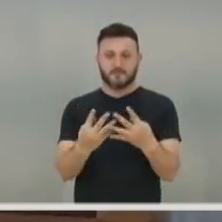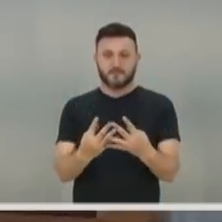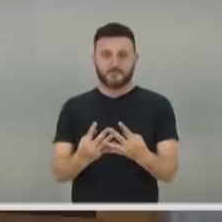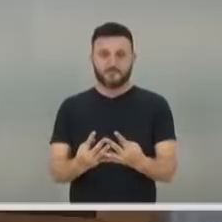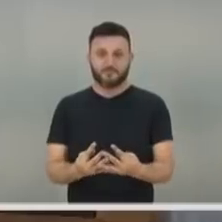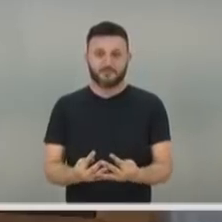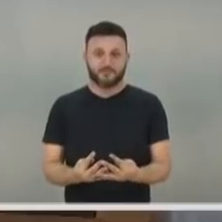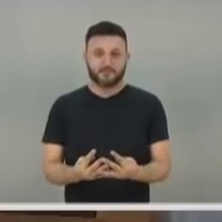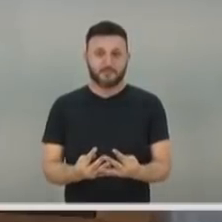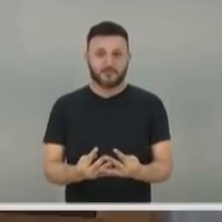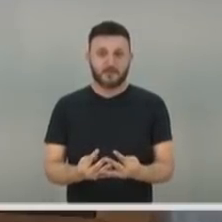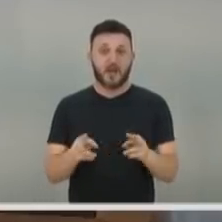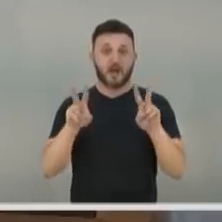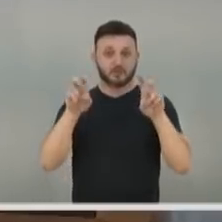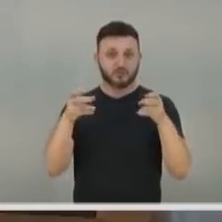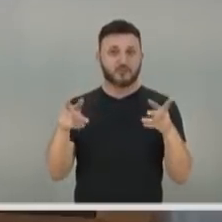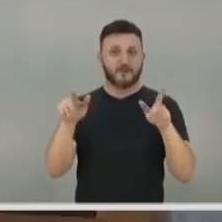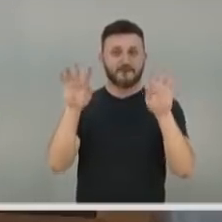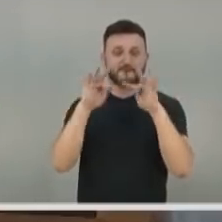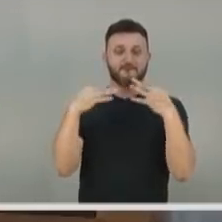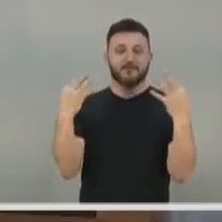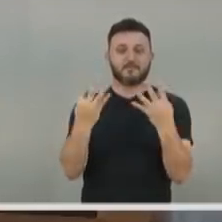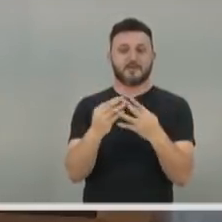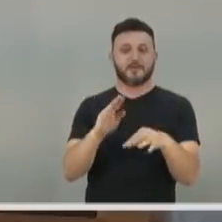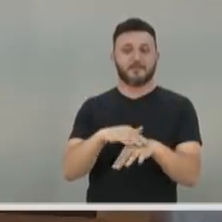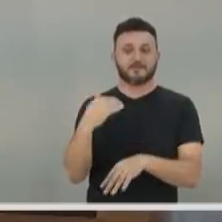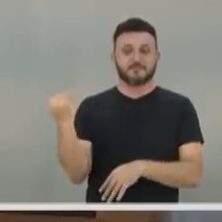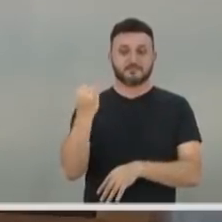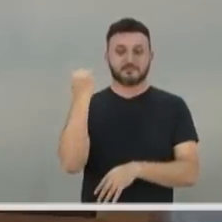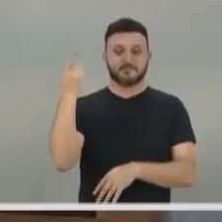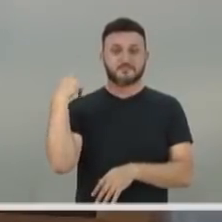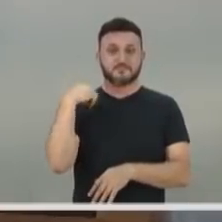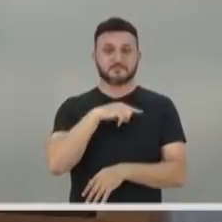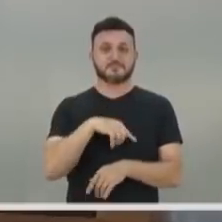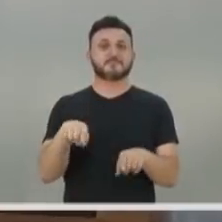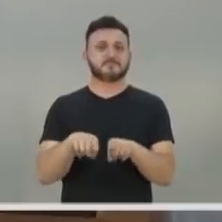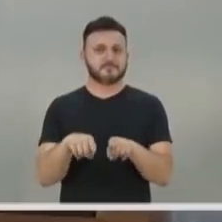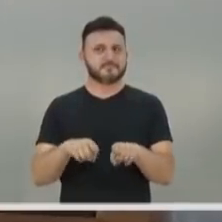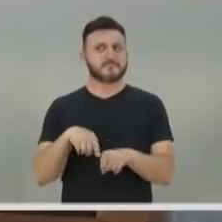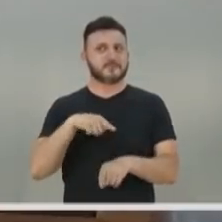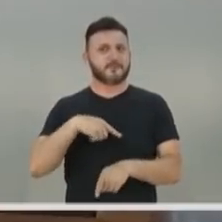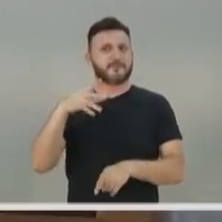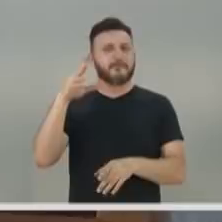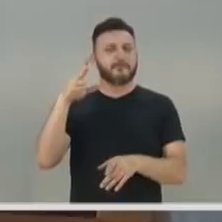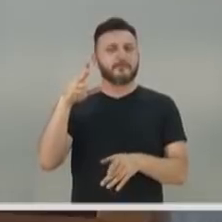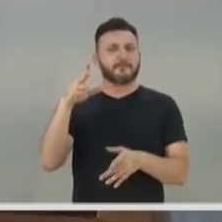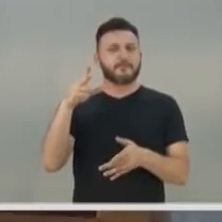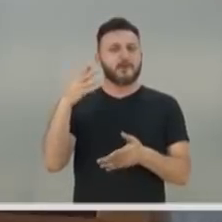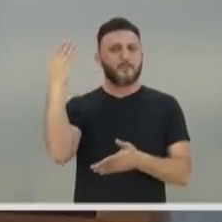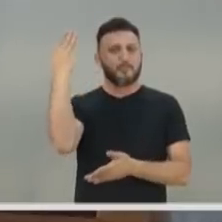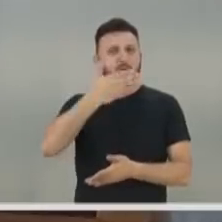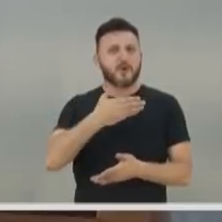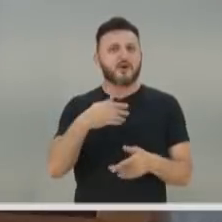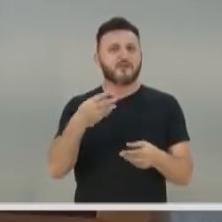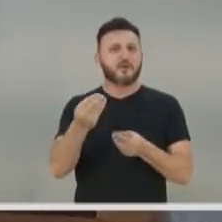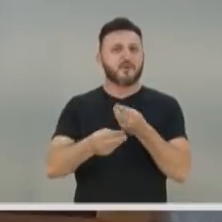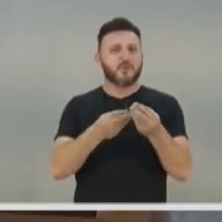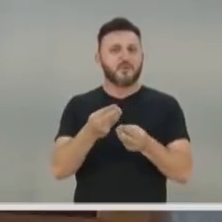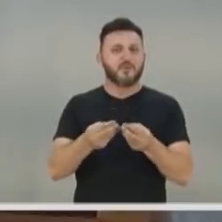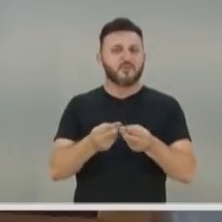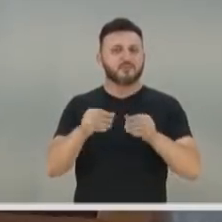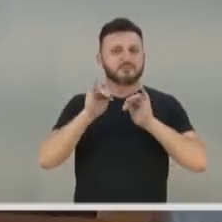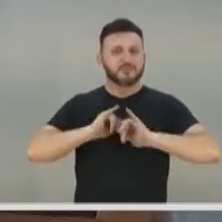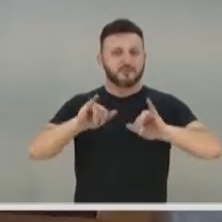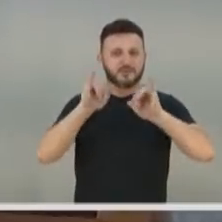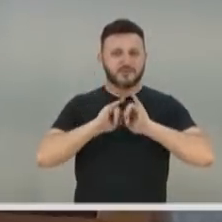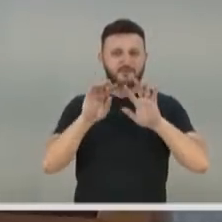nosso assunto hoje é família, nada mais ouvir aqueles que têm também trabalhado em prol de nossas famílias. Então, com o